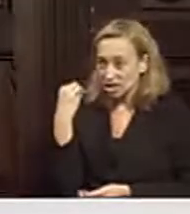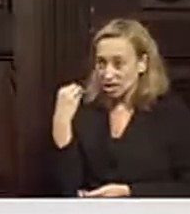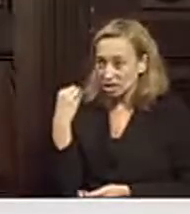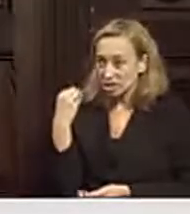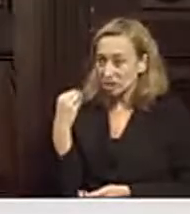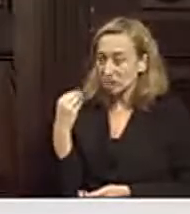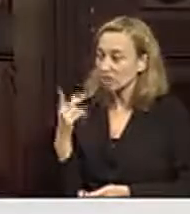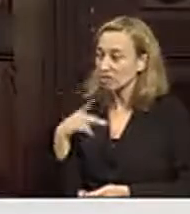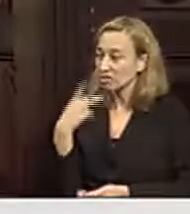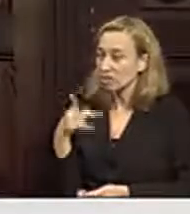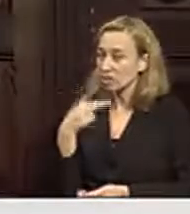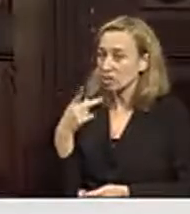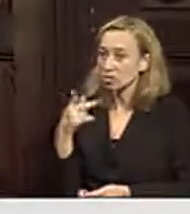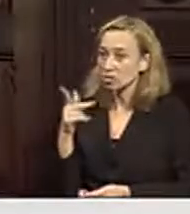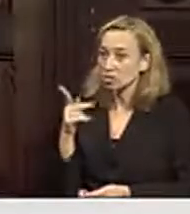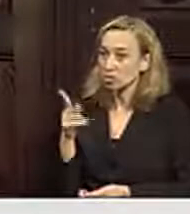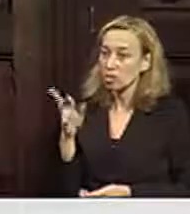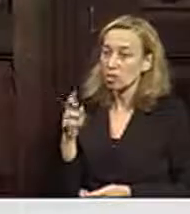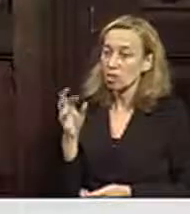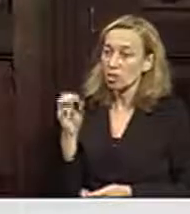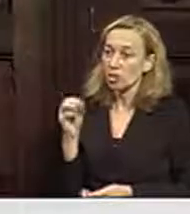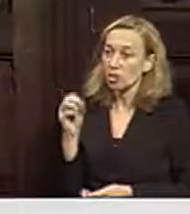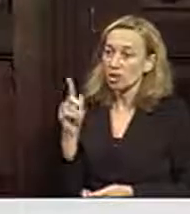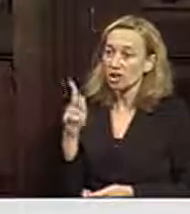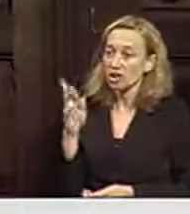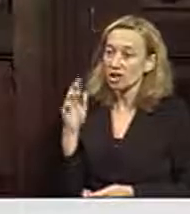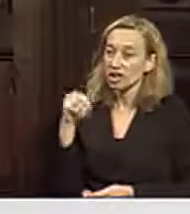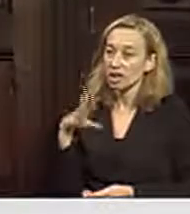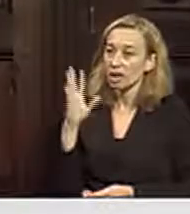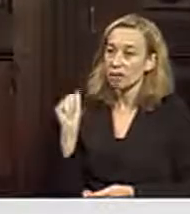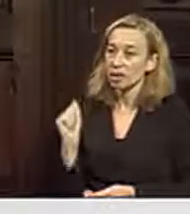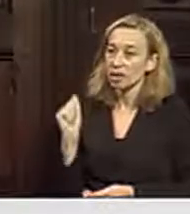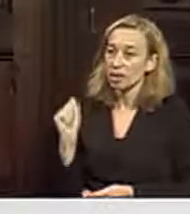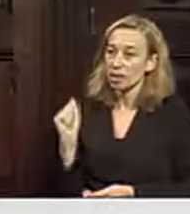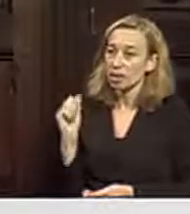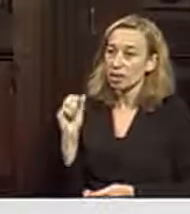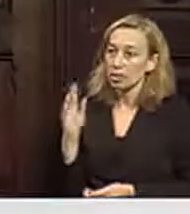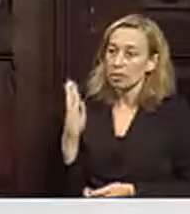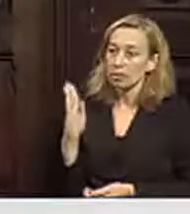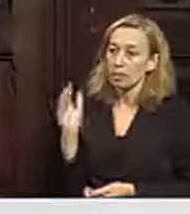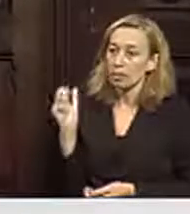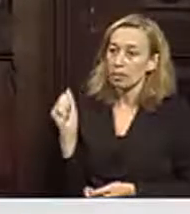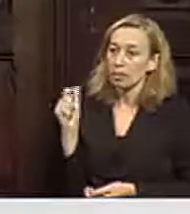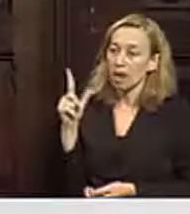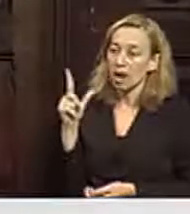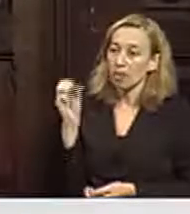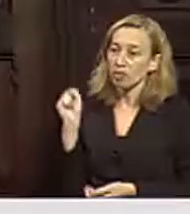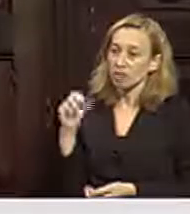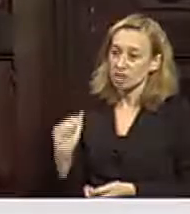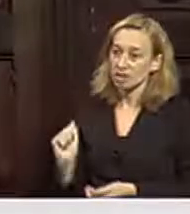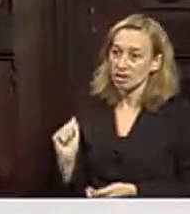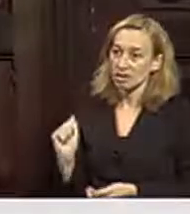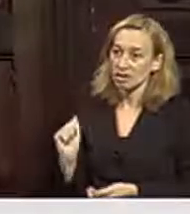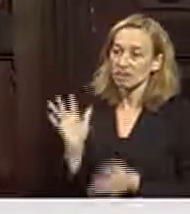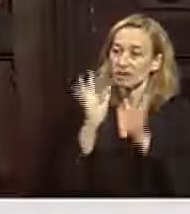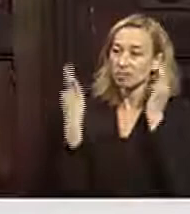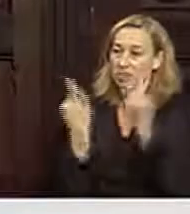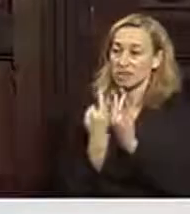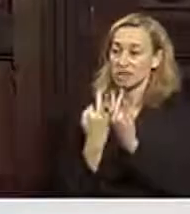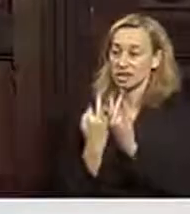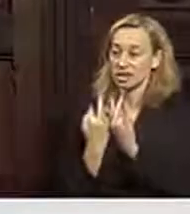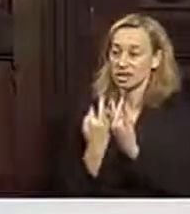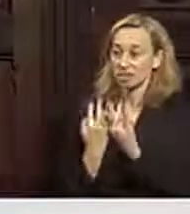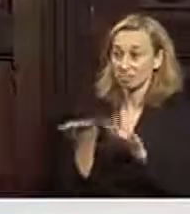deboche, a incompetência e a omissão, a gente consegue